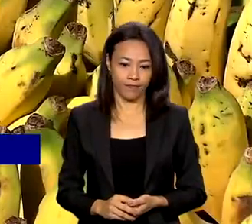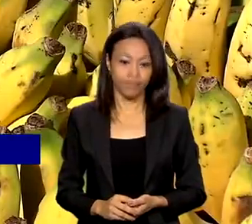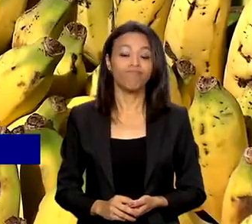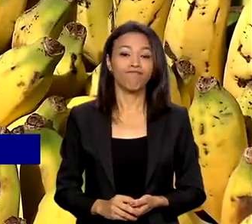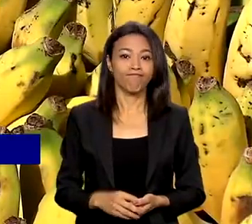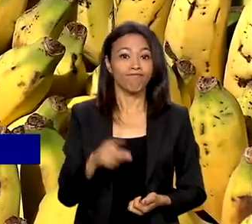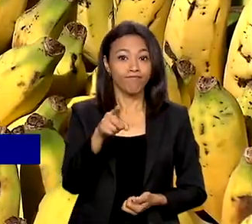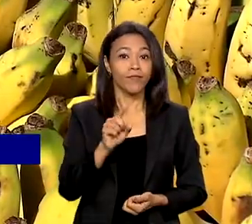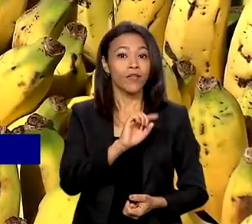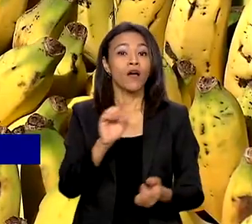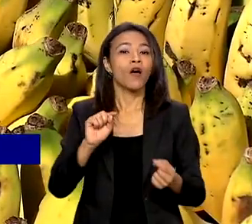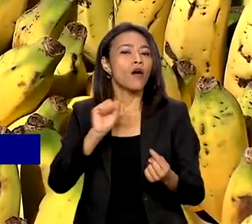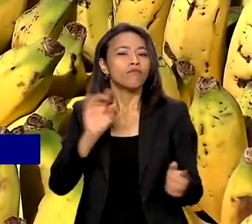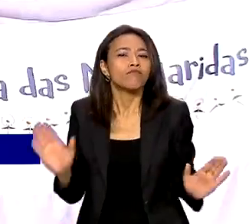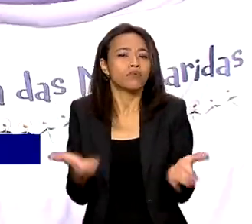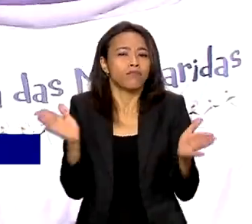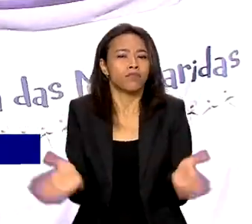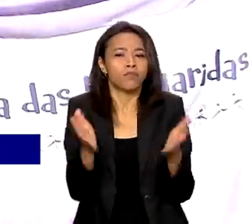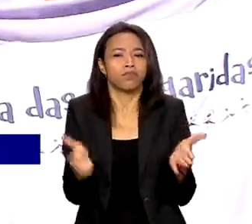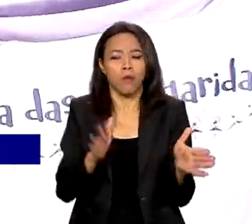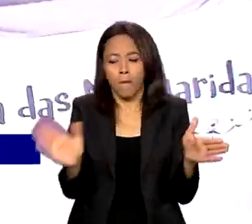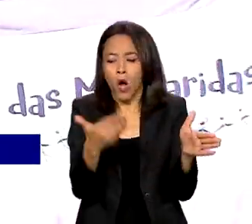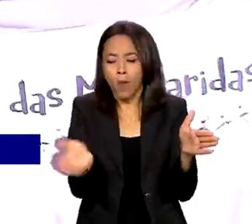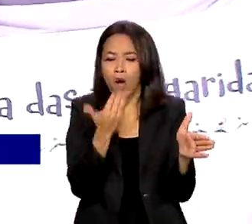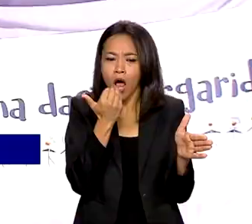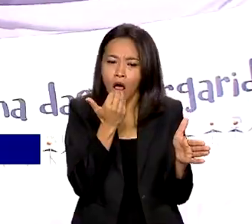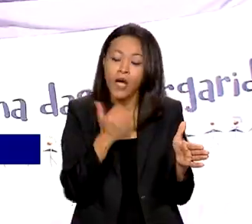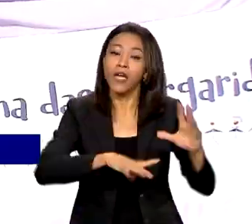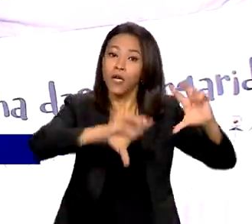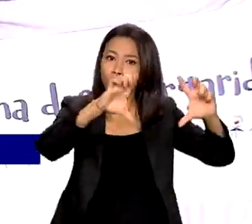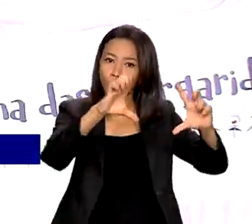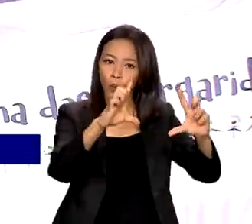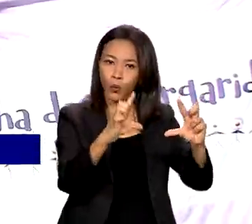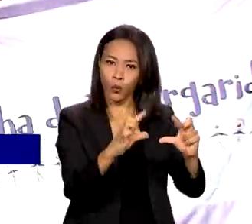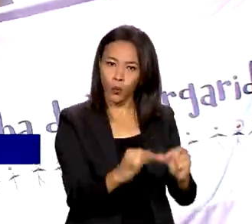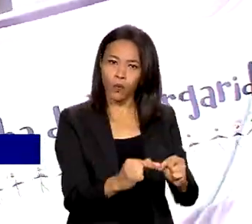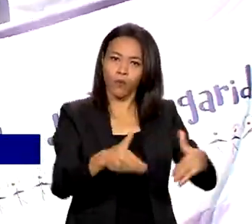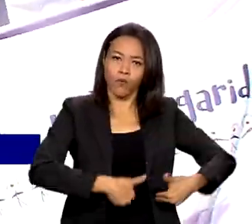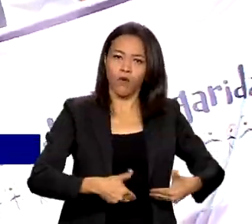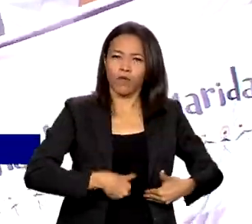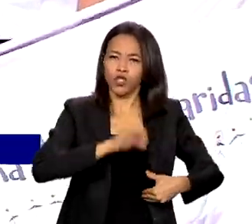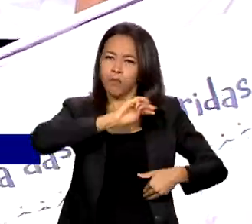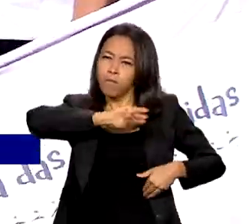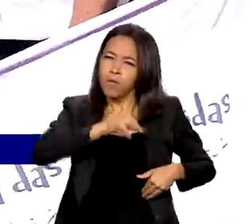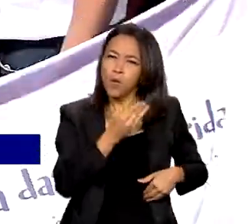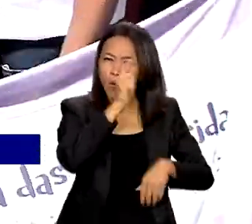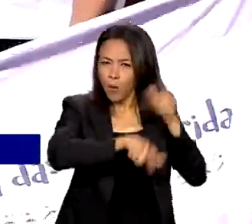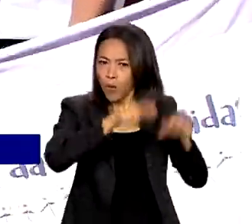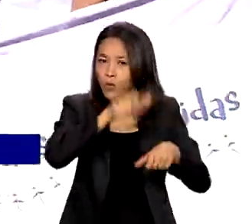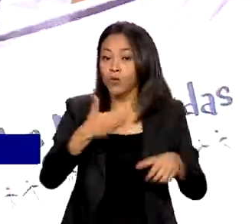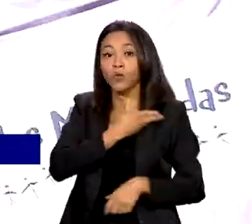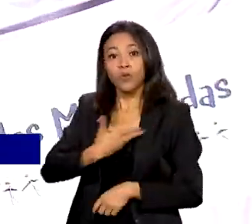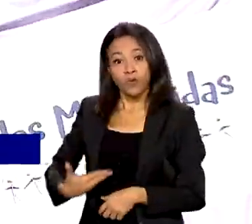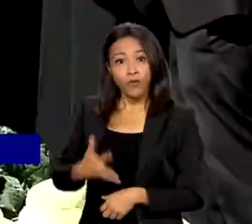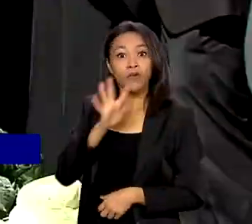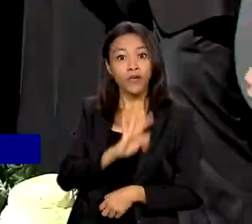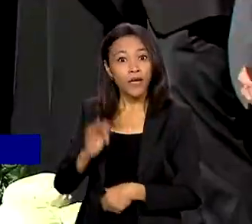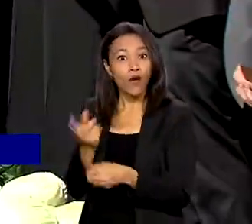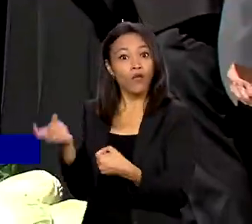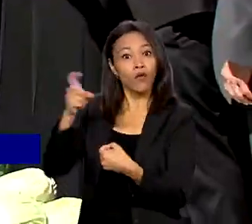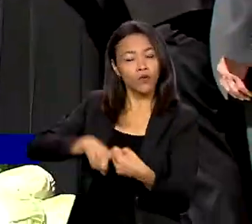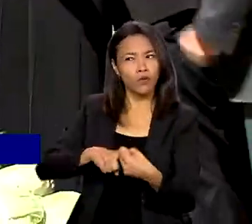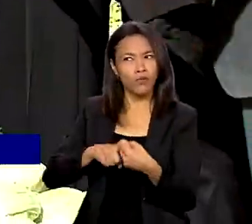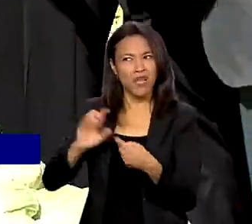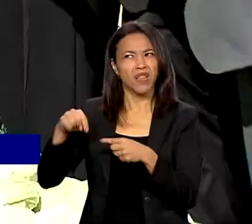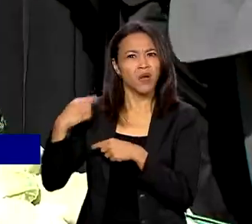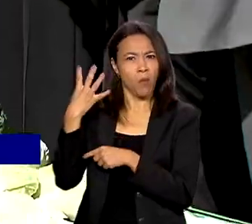Para incentivar a produção de alimentos e ajudar a superar a fome de milhões de brasileiros, o governo federal retomou, depois de